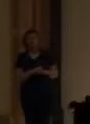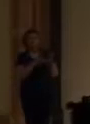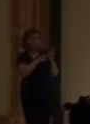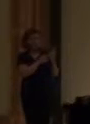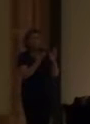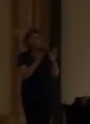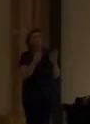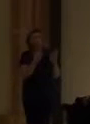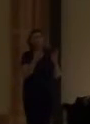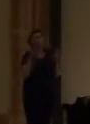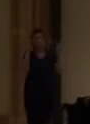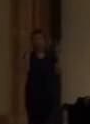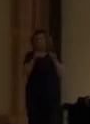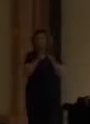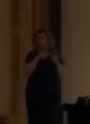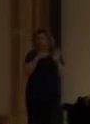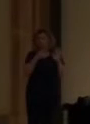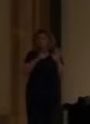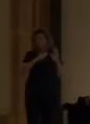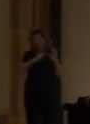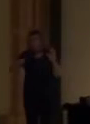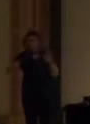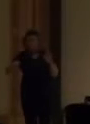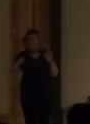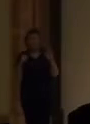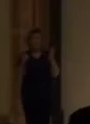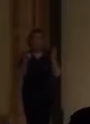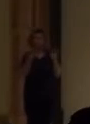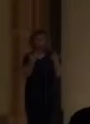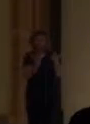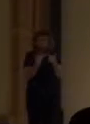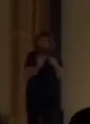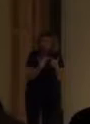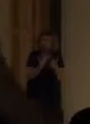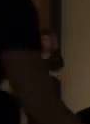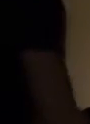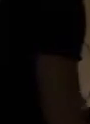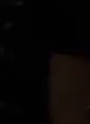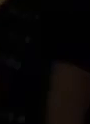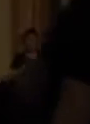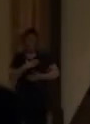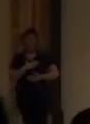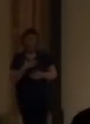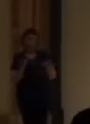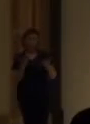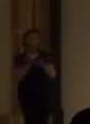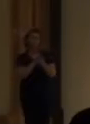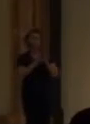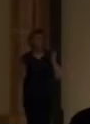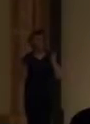nunca a ação dos humanos foi tão profunda, nunca foi tão difícil de